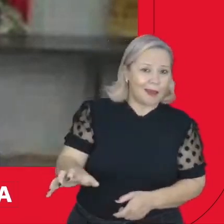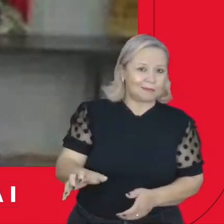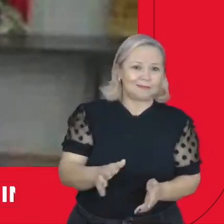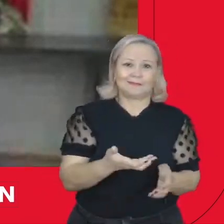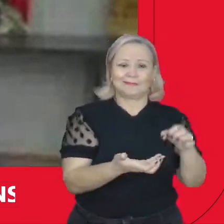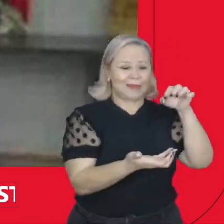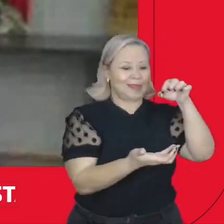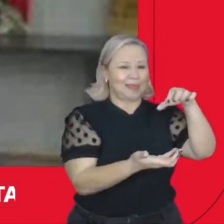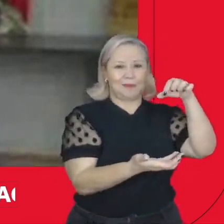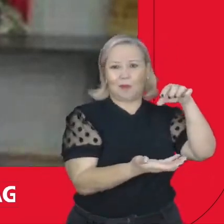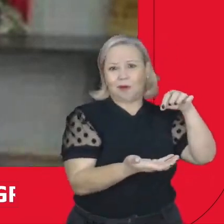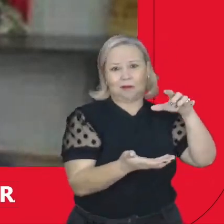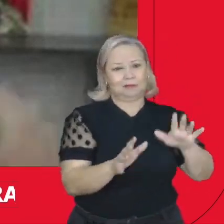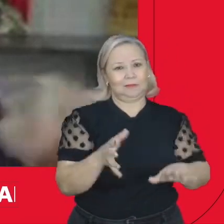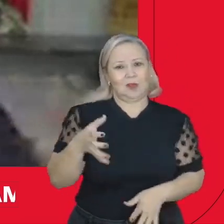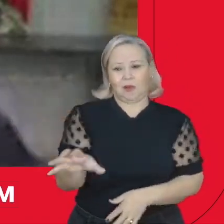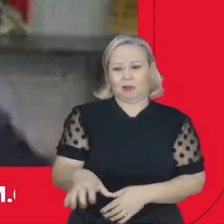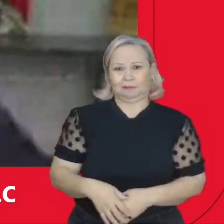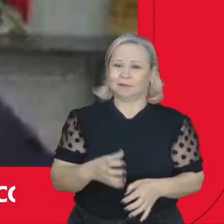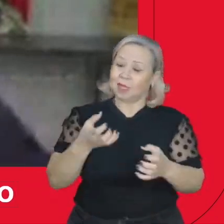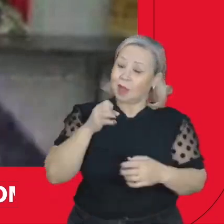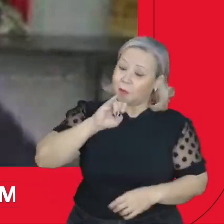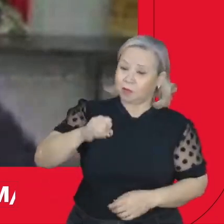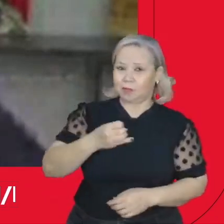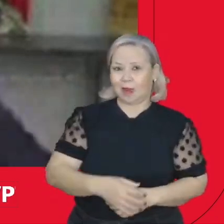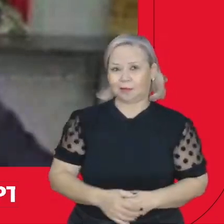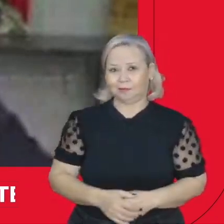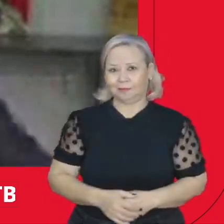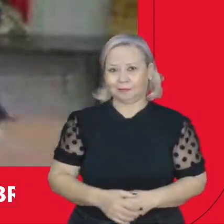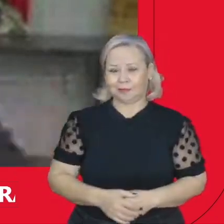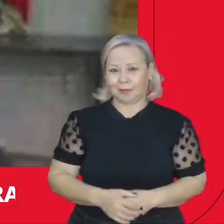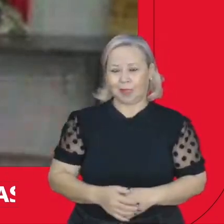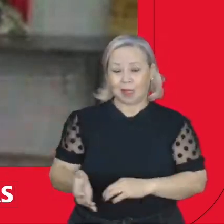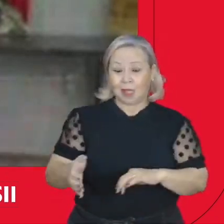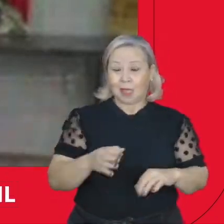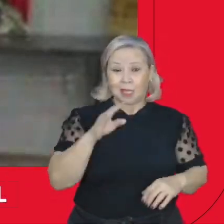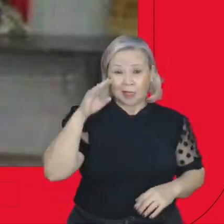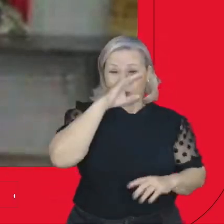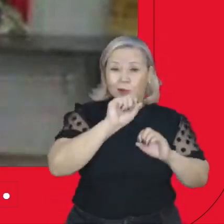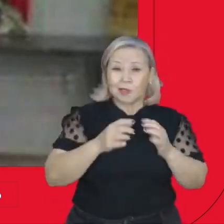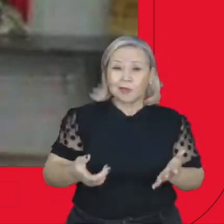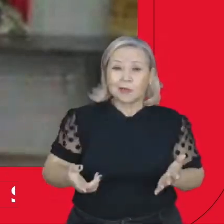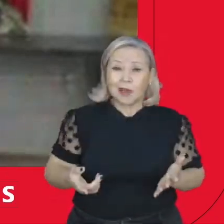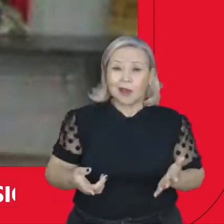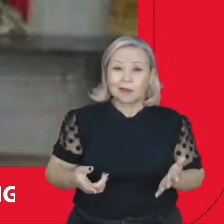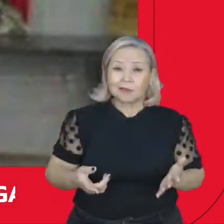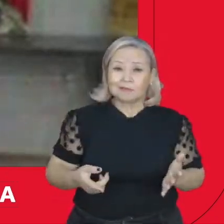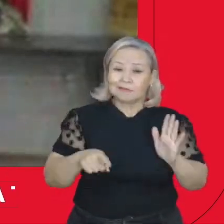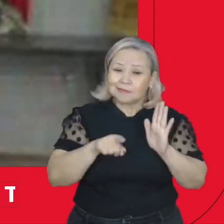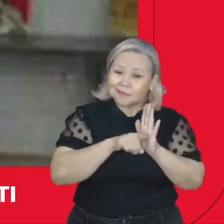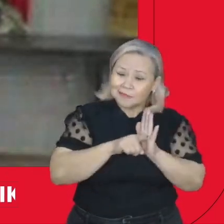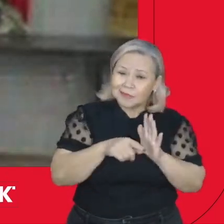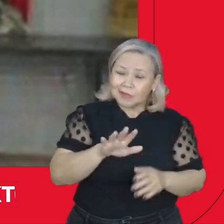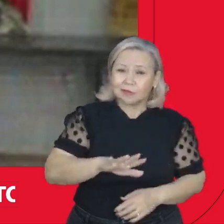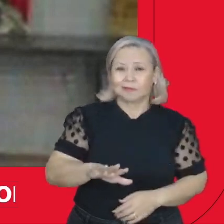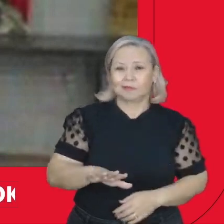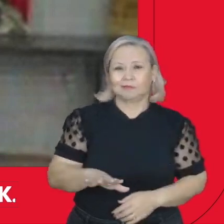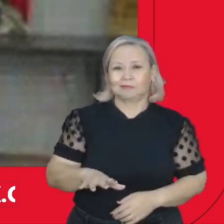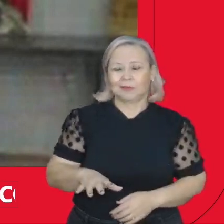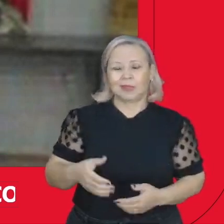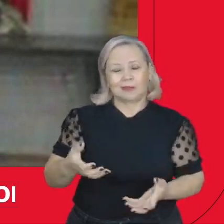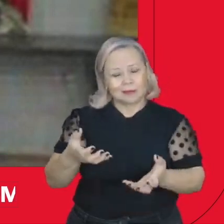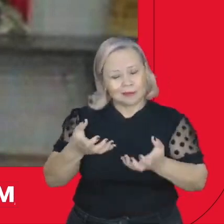pessoas querem uma oportunidade. E ao contrário do Bolsonaro, do Onyx e do Eduardo Leite, nós teremos um governo da oportunidade. O